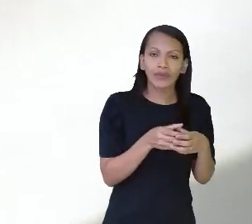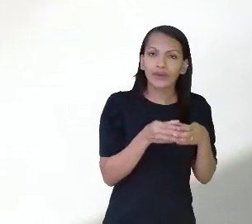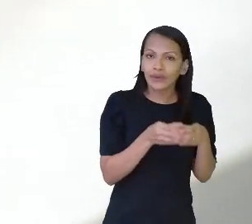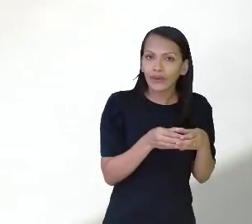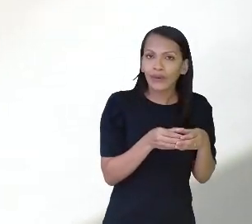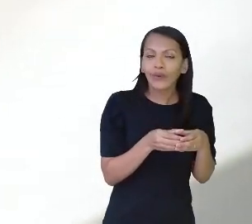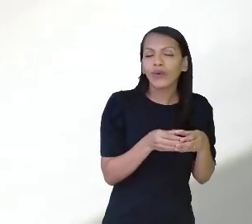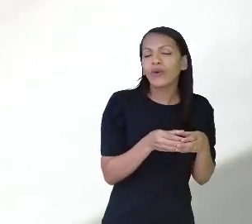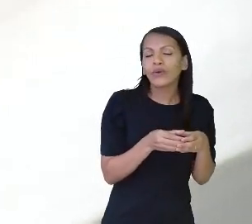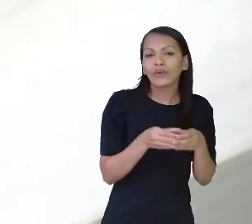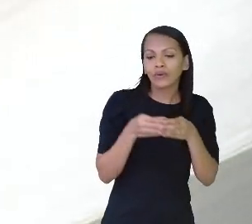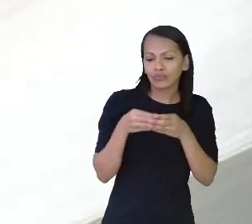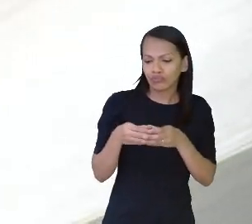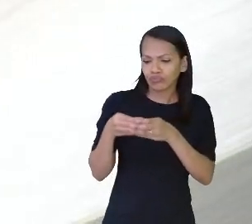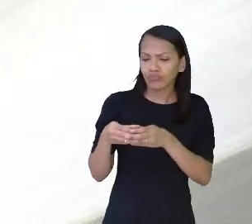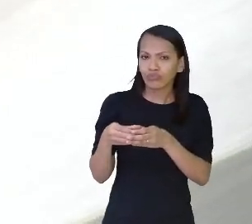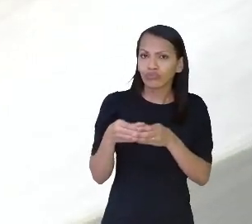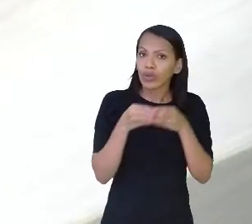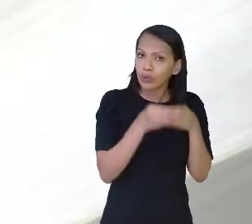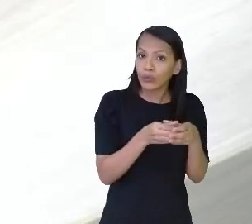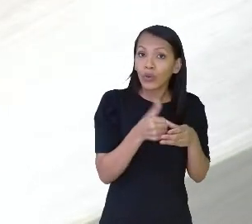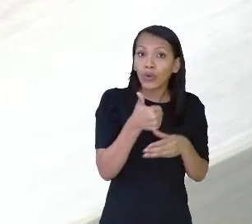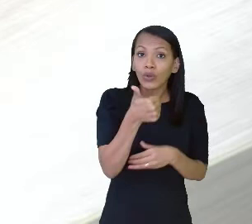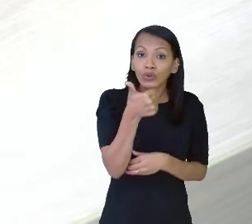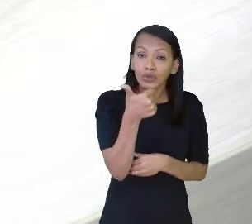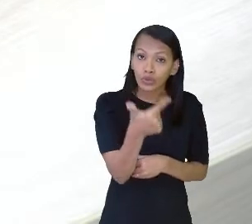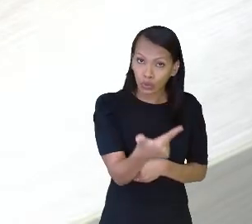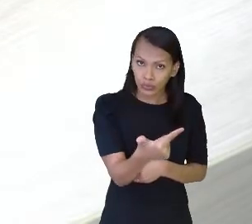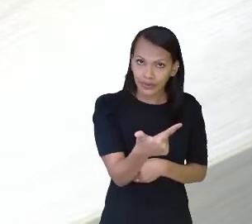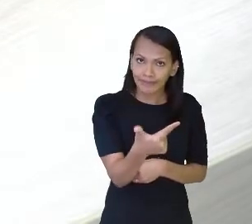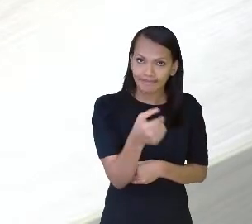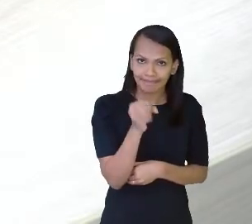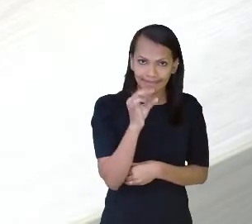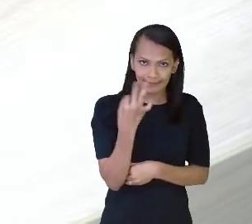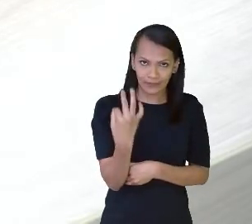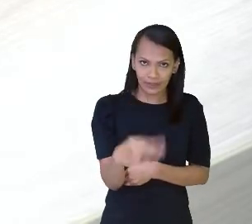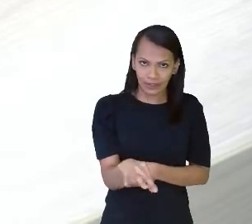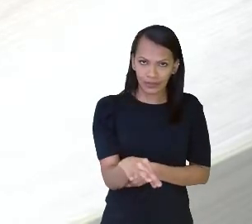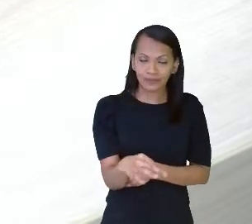Responde aí no chat para mim. Tô colocando aqui, hein?